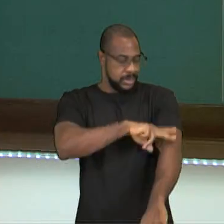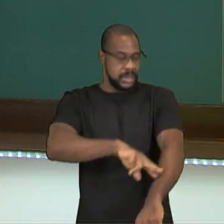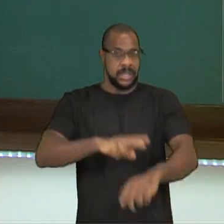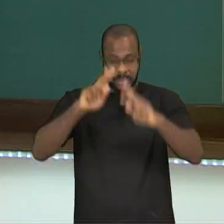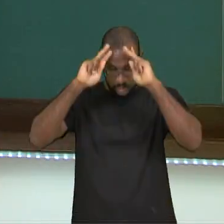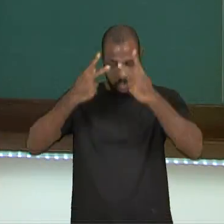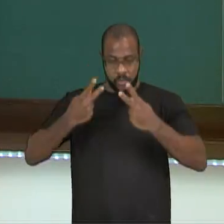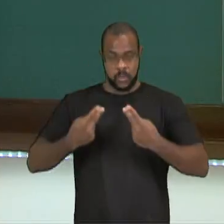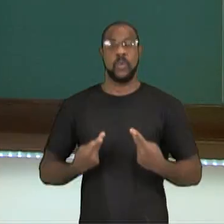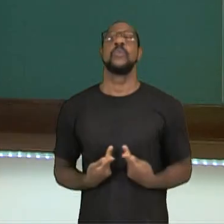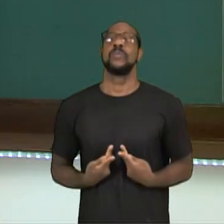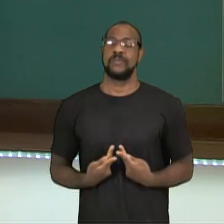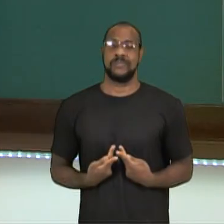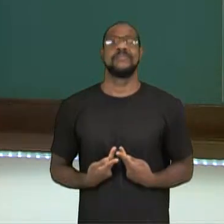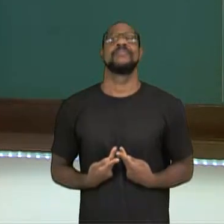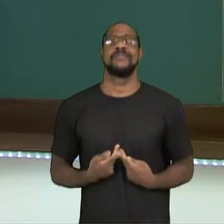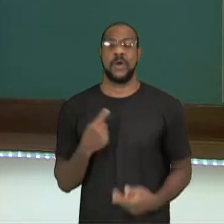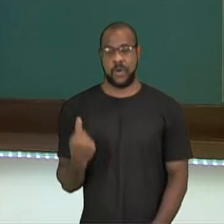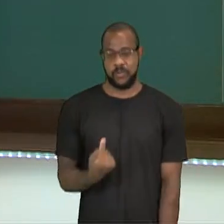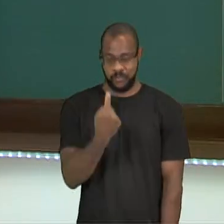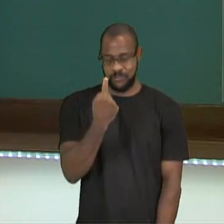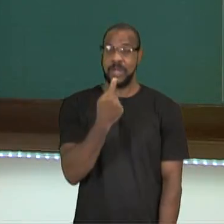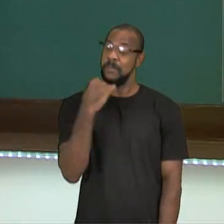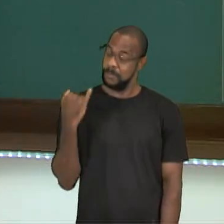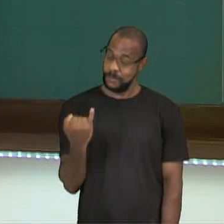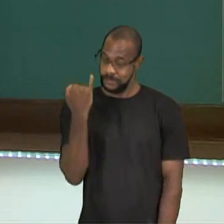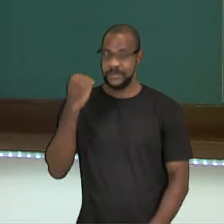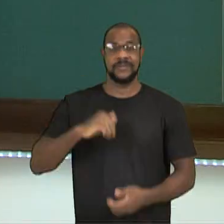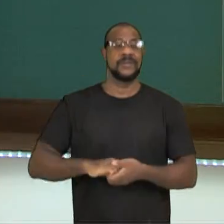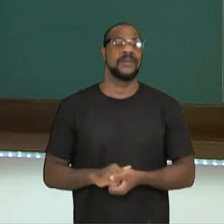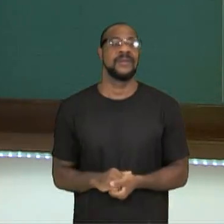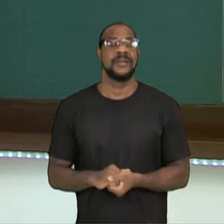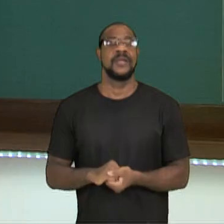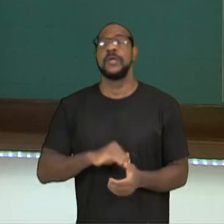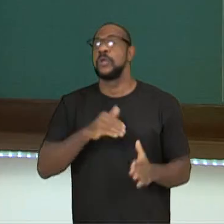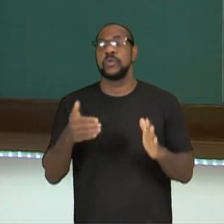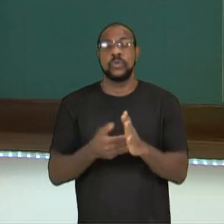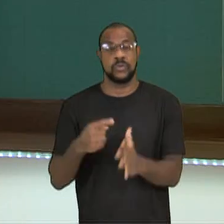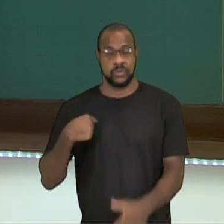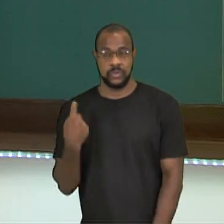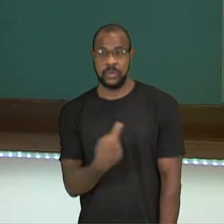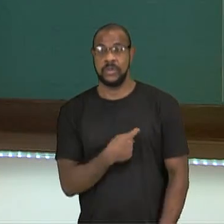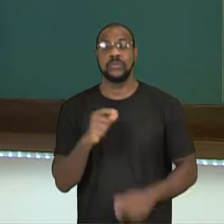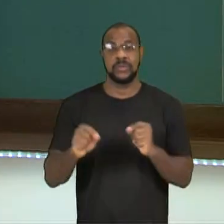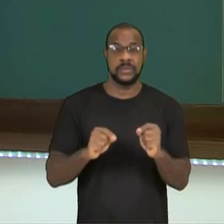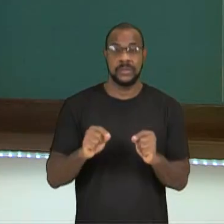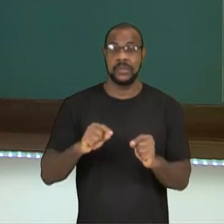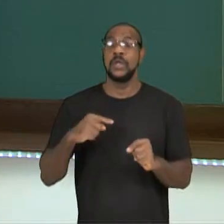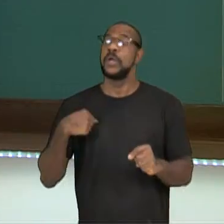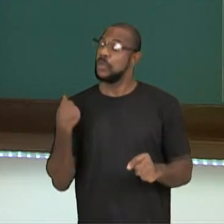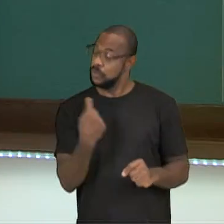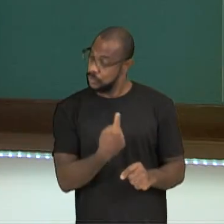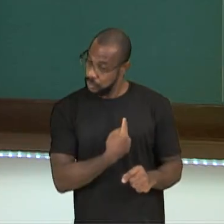humana. Isso é muito importante, até para nós entendermos. Todos nós somos Homo sapiens sapiens